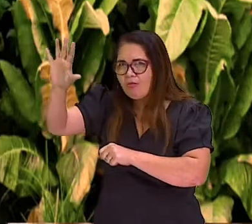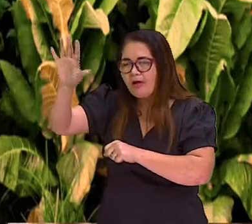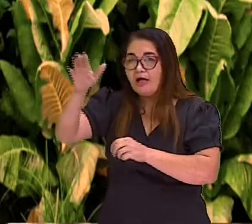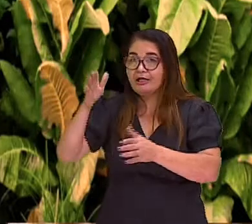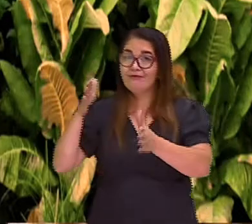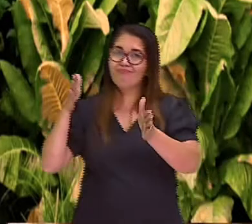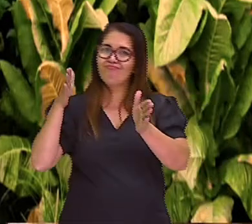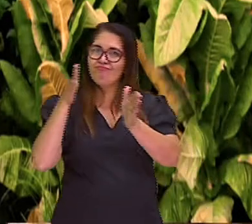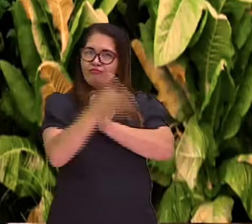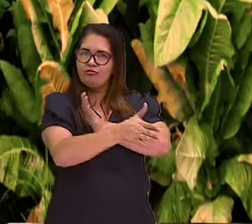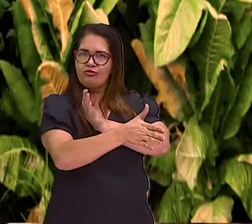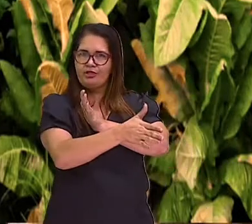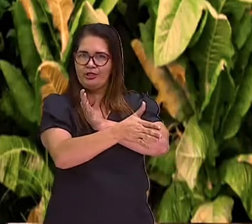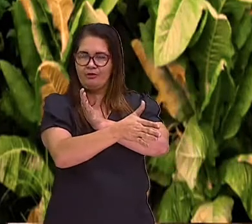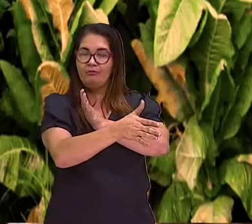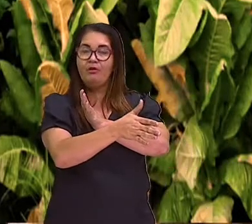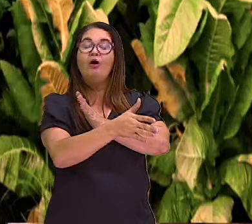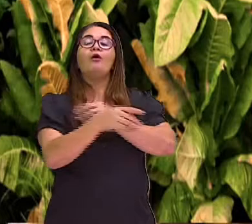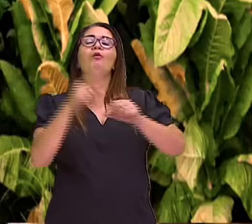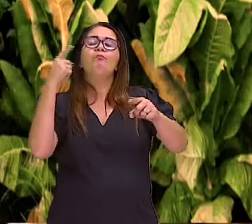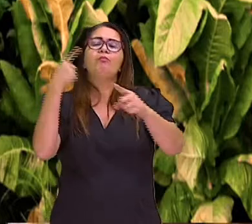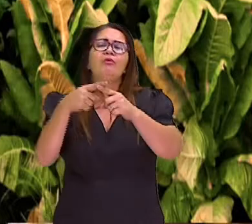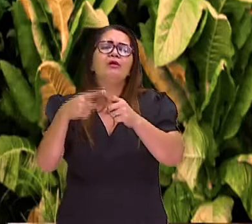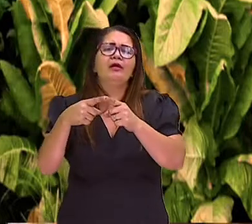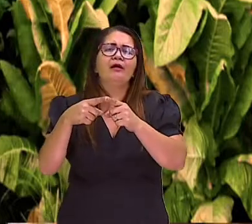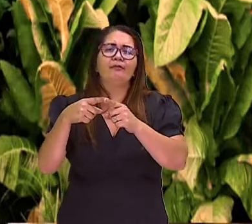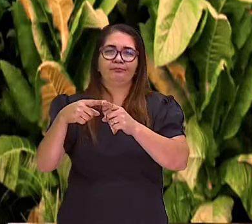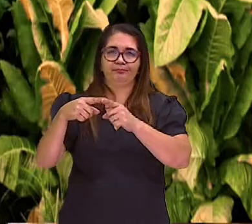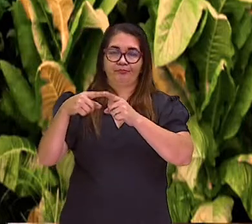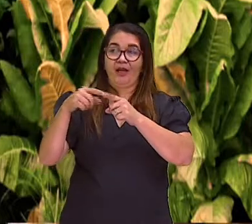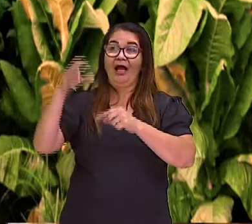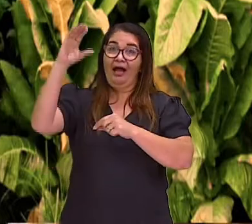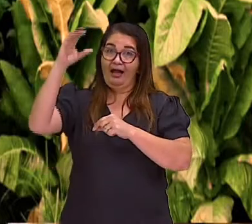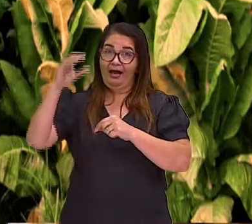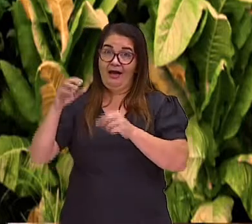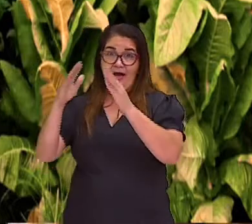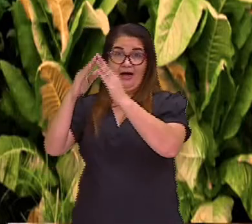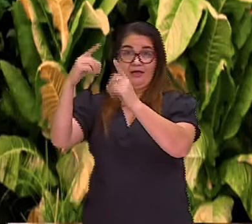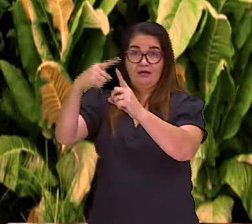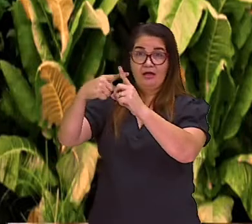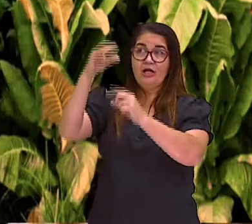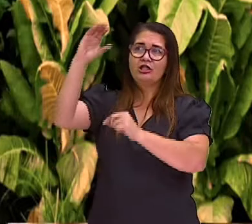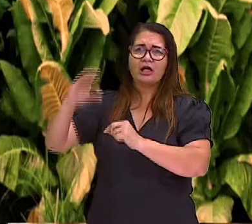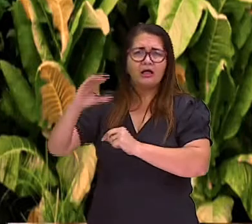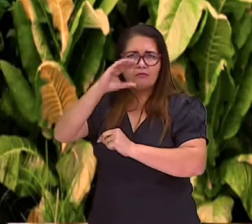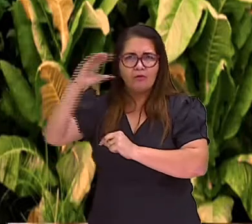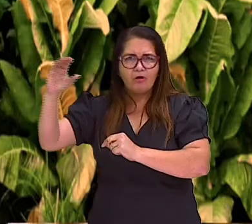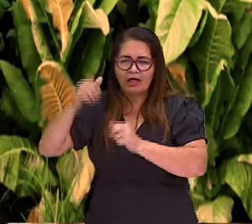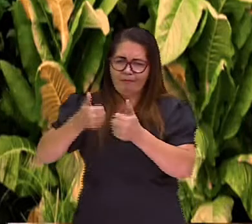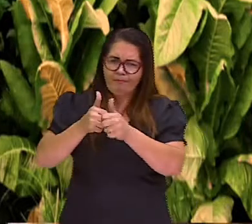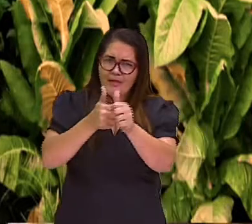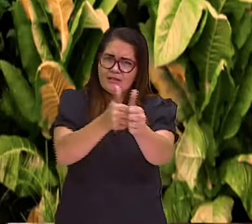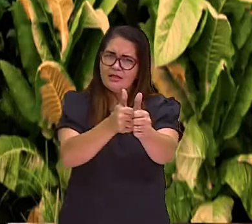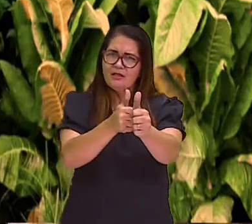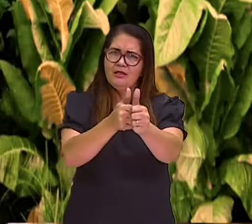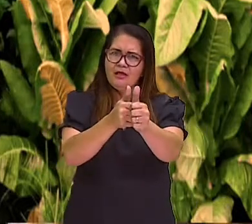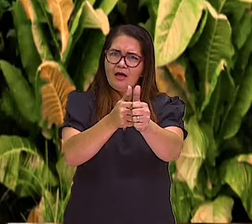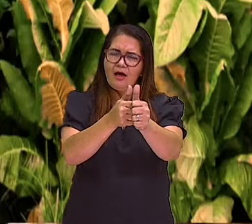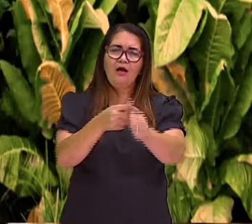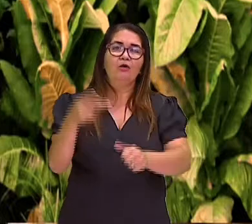intolerância religiosa, fugiram para a América do Norte em busca de novas possibilidades e de